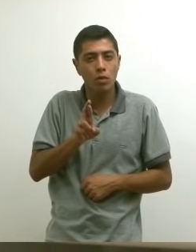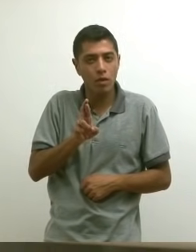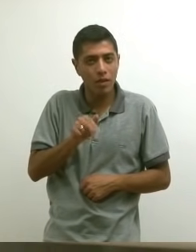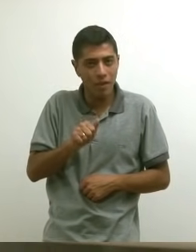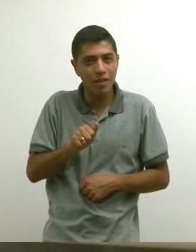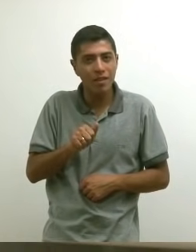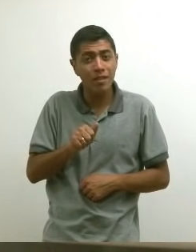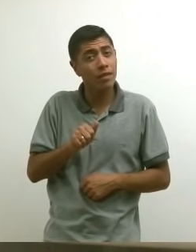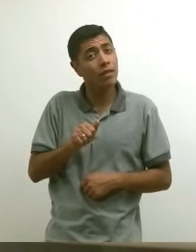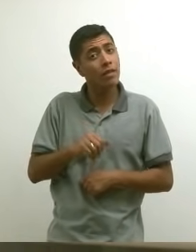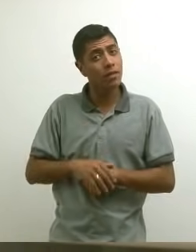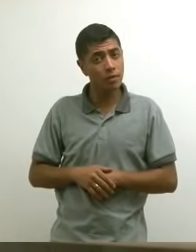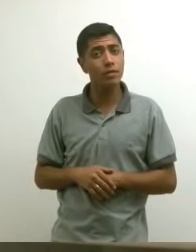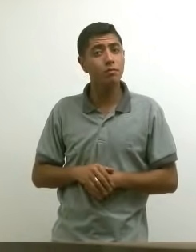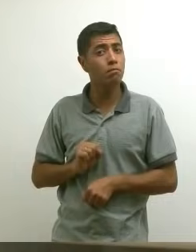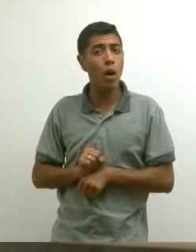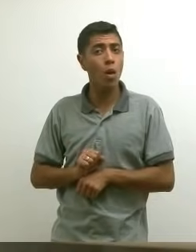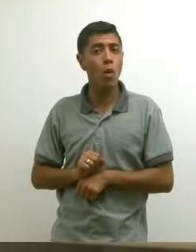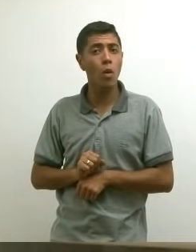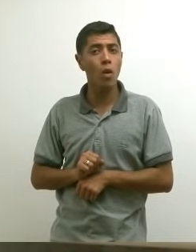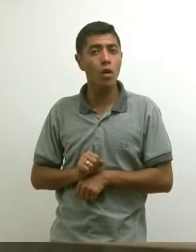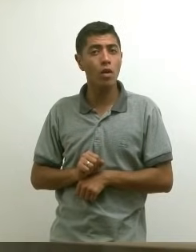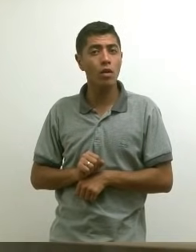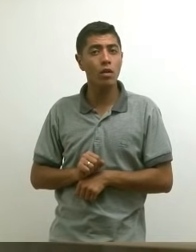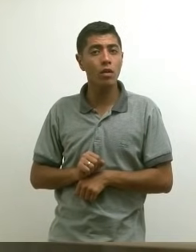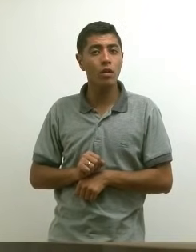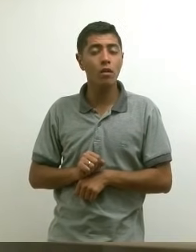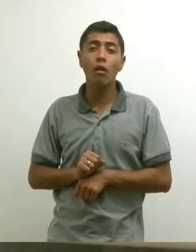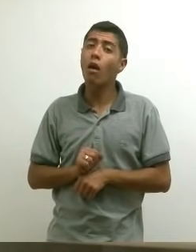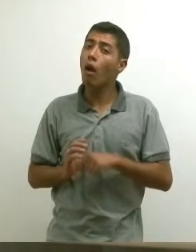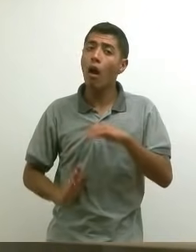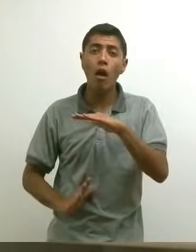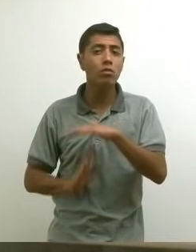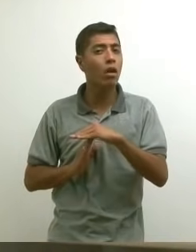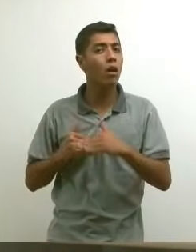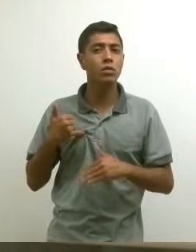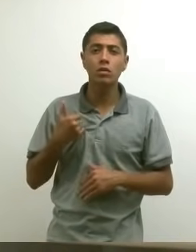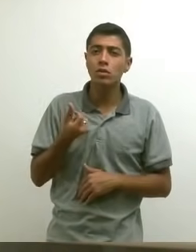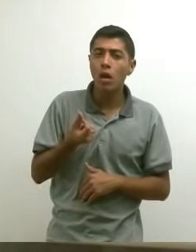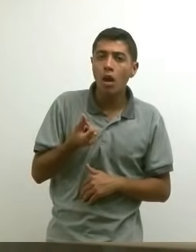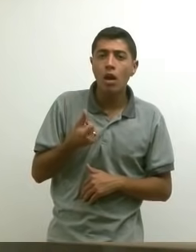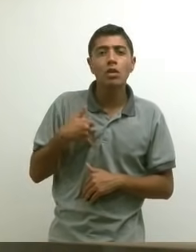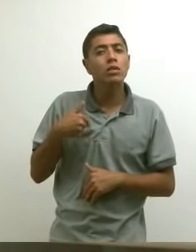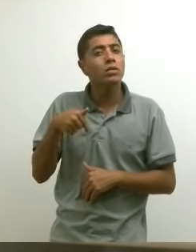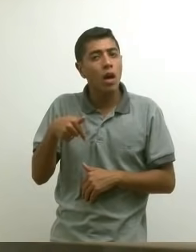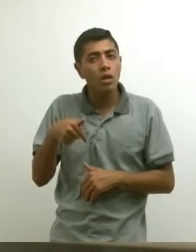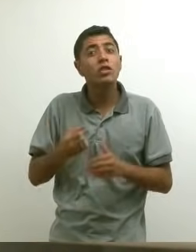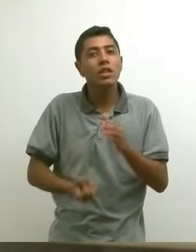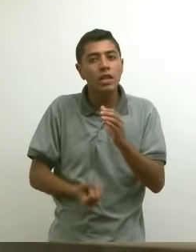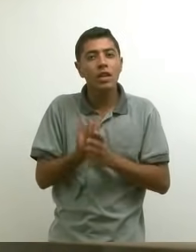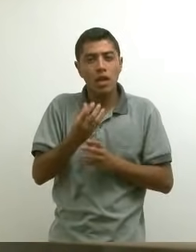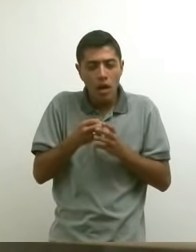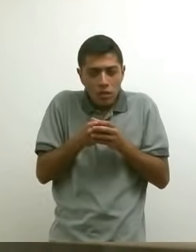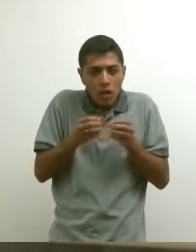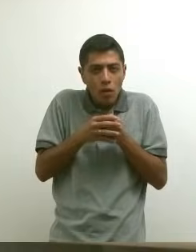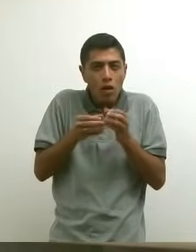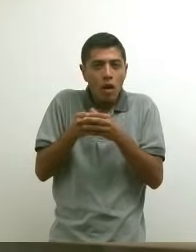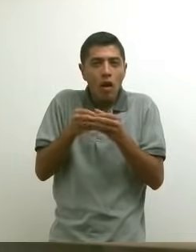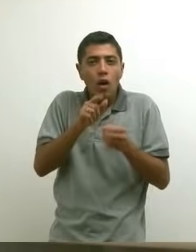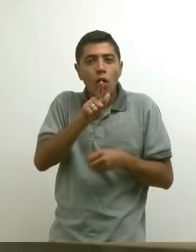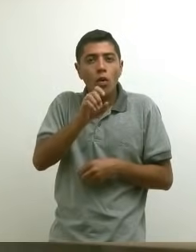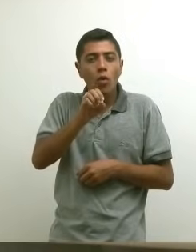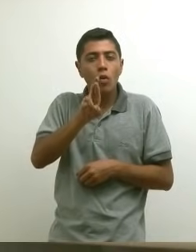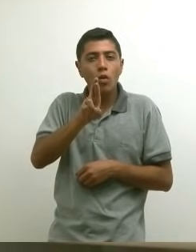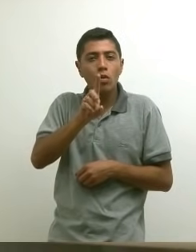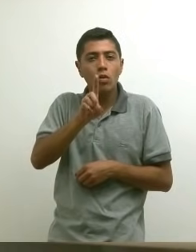mas porque cada cela engordou sua forma atual de gorduras até 67 anos o ao véu no pulmão que a parte interna comum se